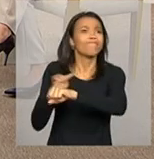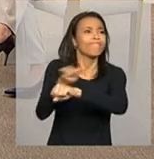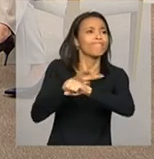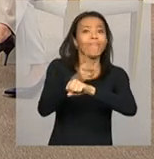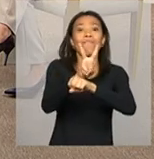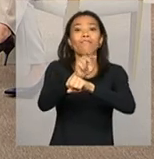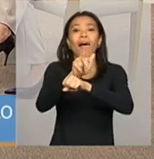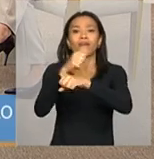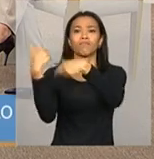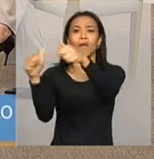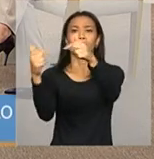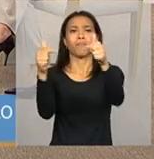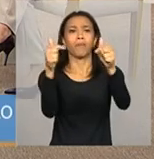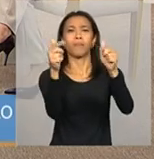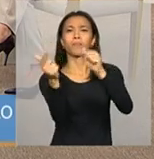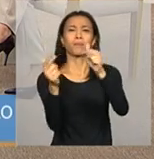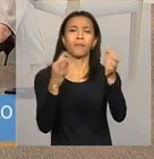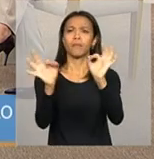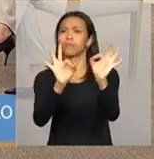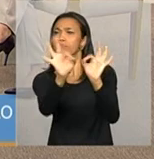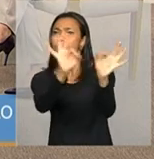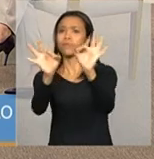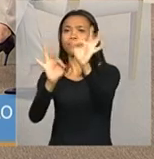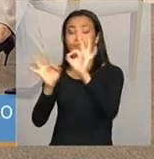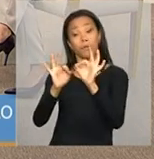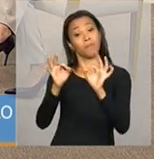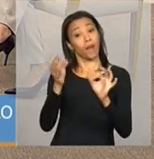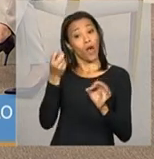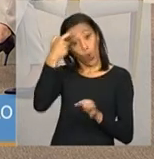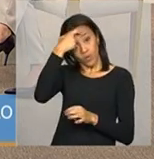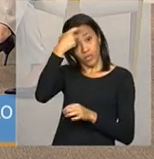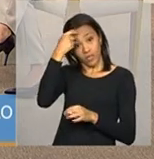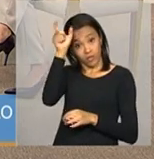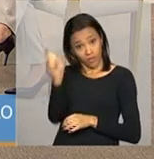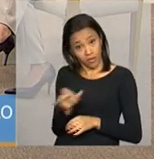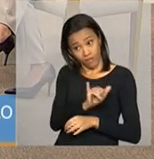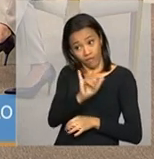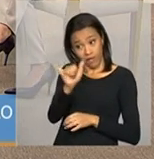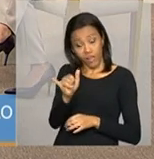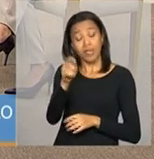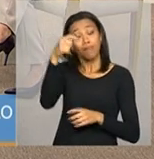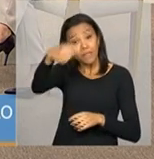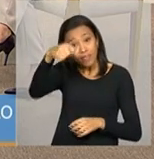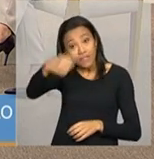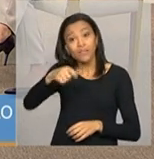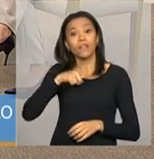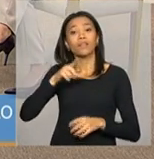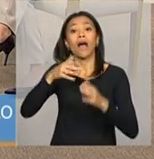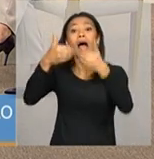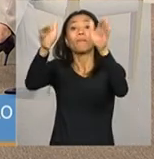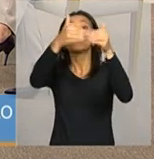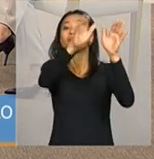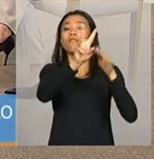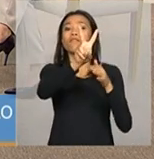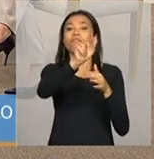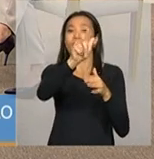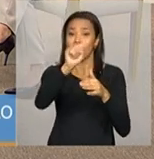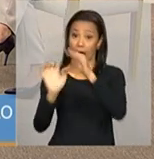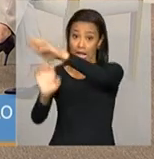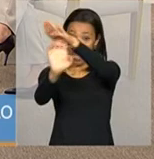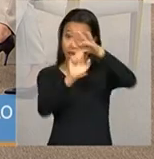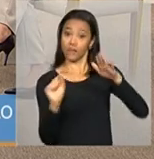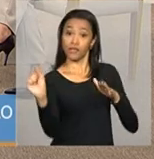articulação também de conscientizar os empregadores que possam disponibilizar vaga, não só